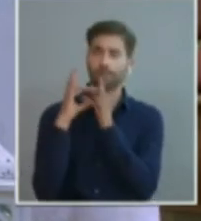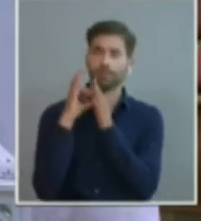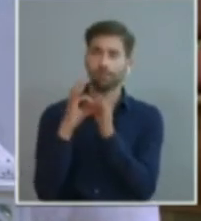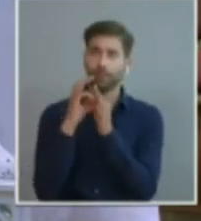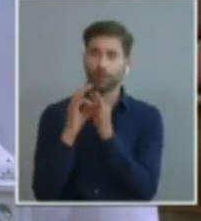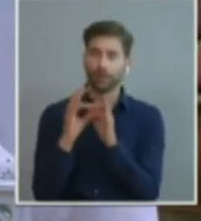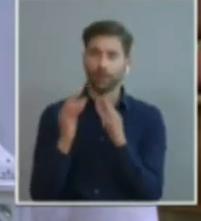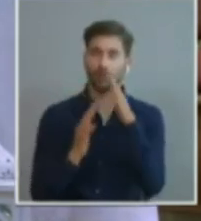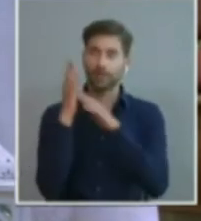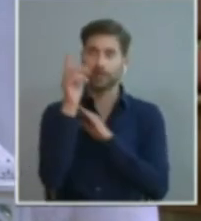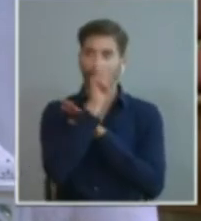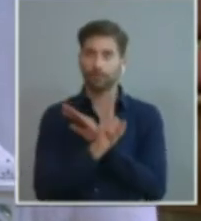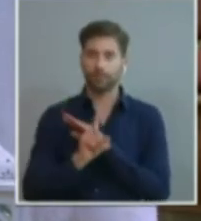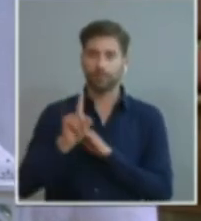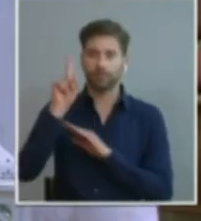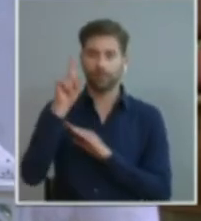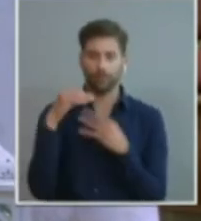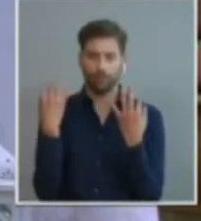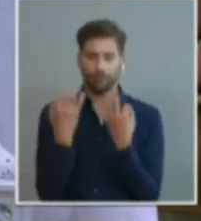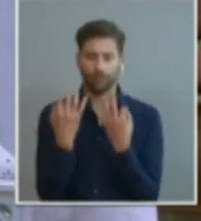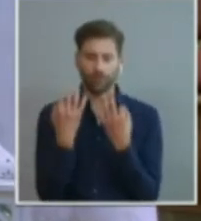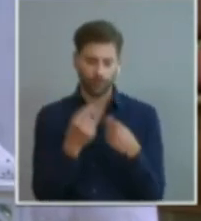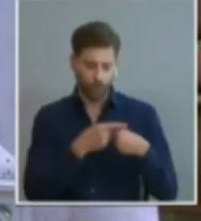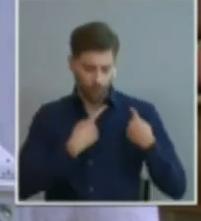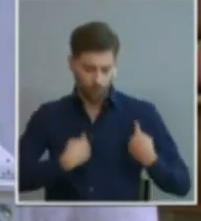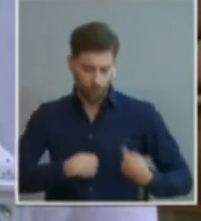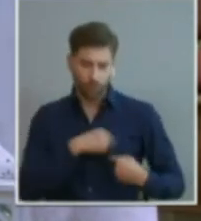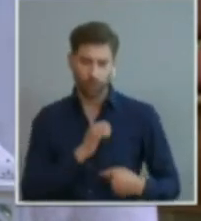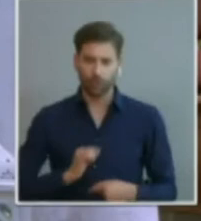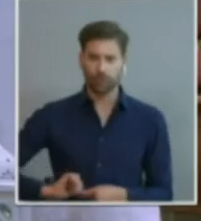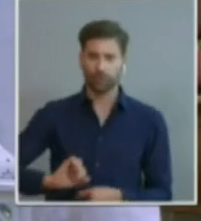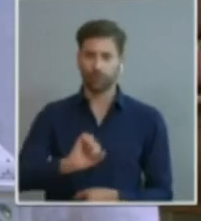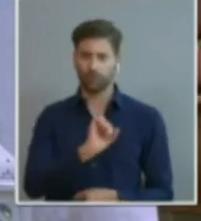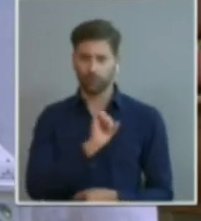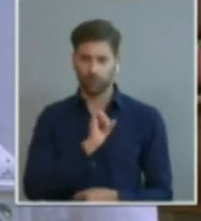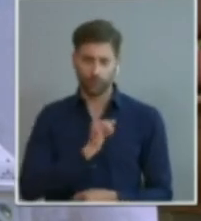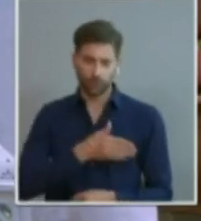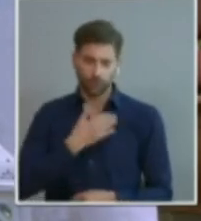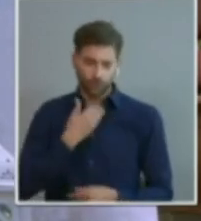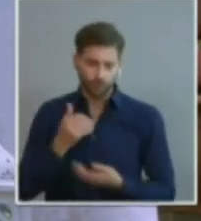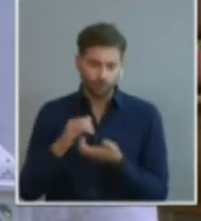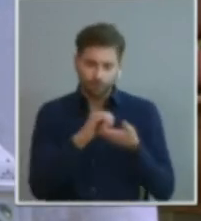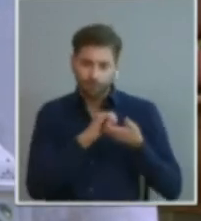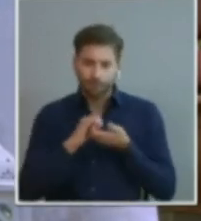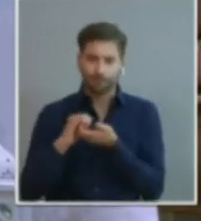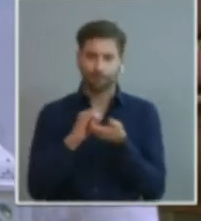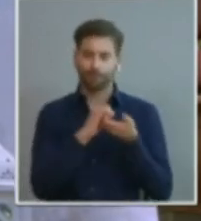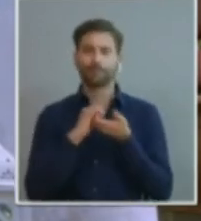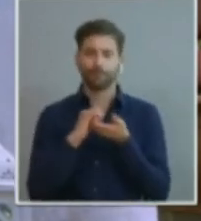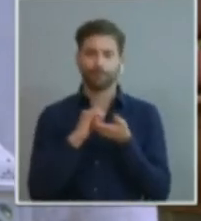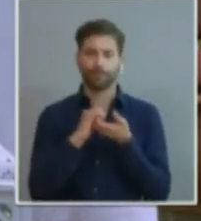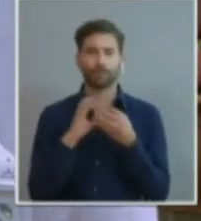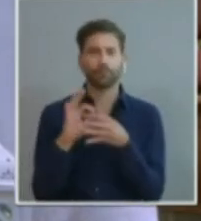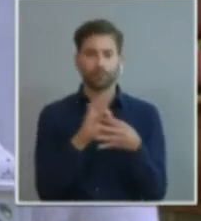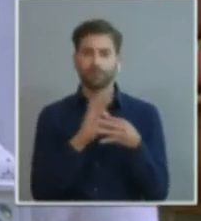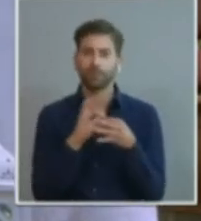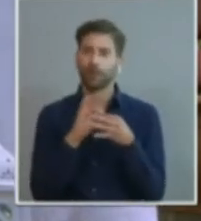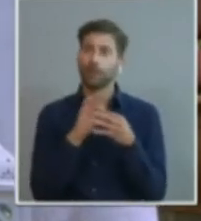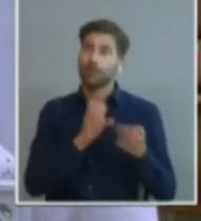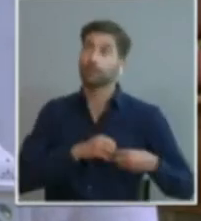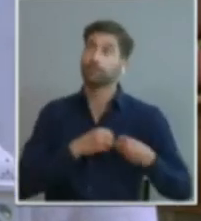céu, fazei que os nossos corações, inflamados na caridade, se dirijam continuamente para